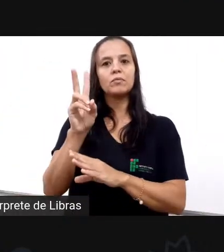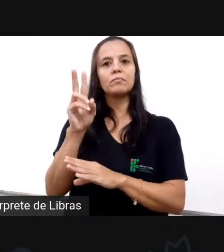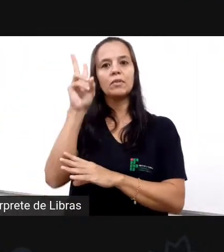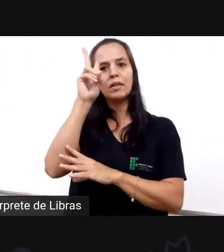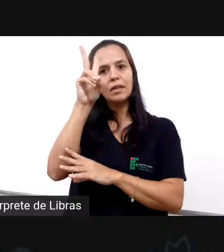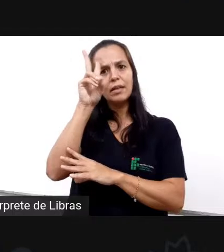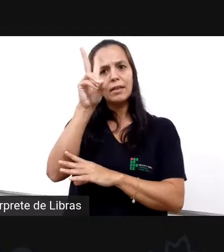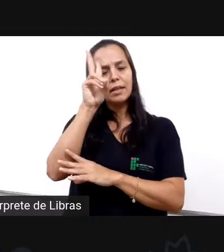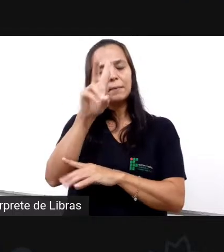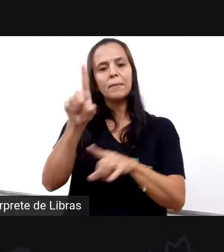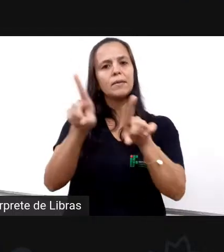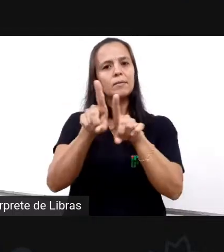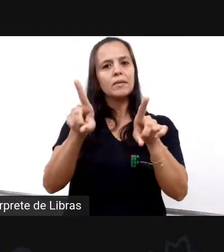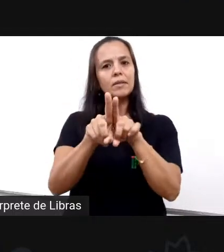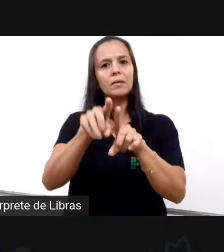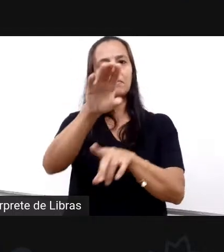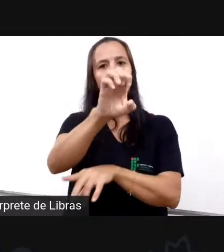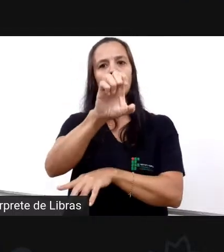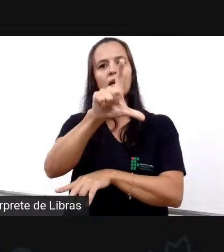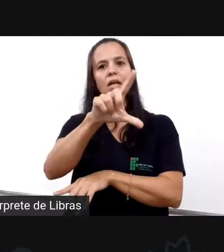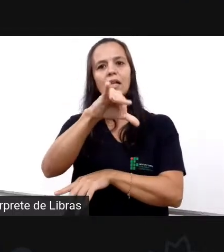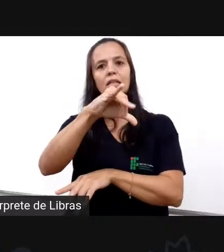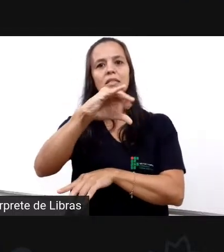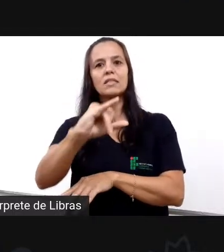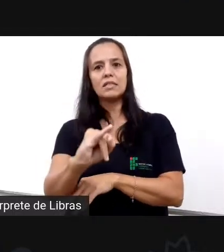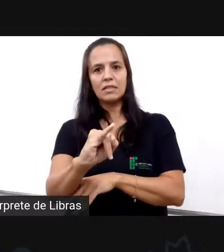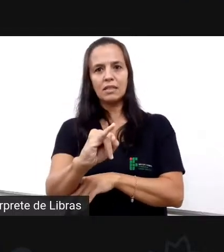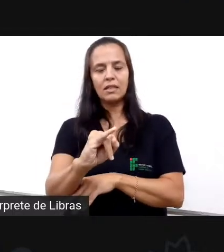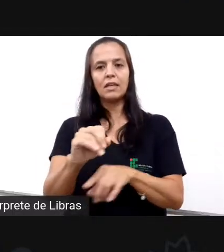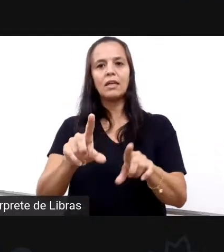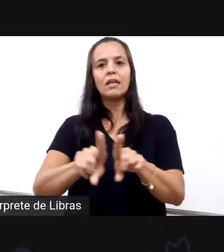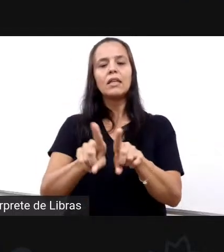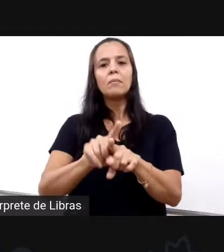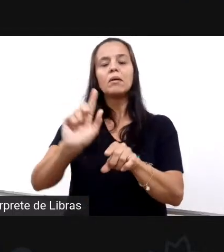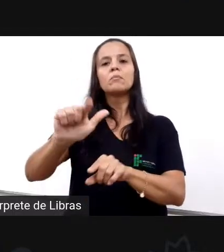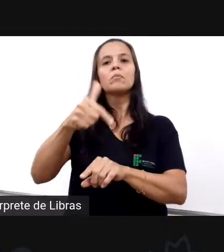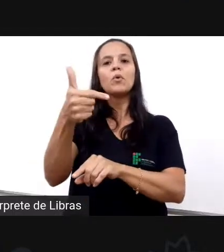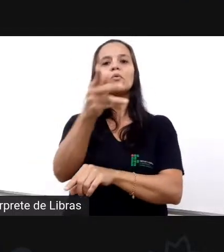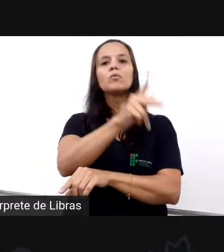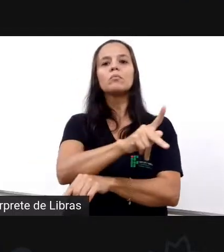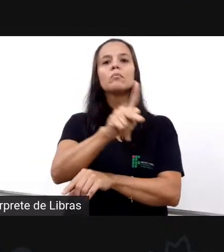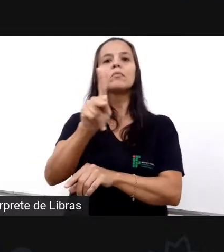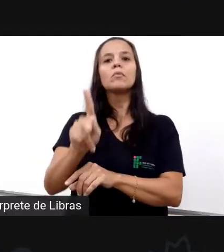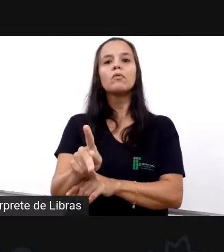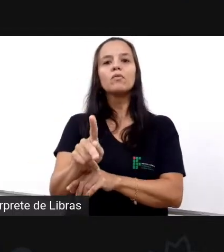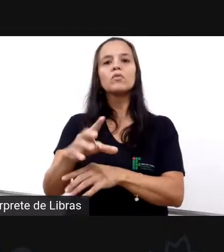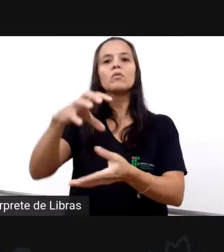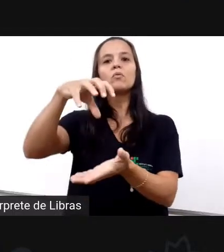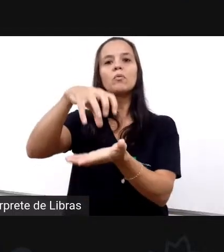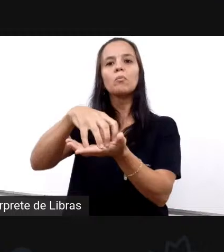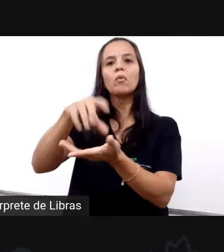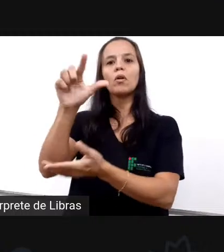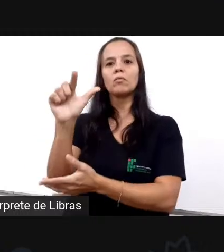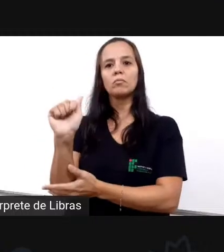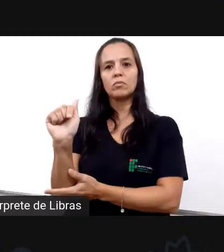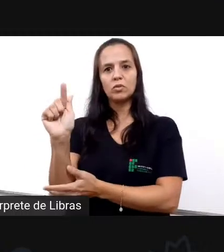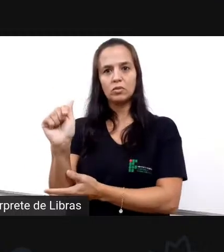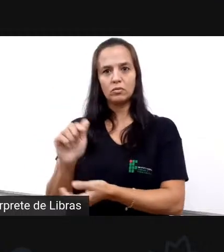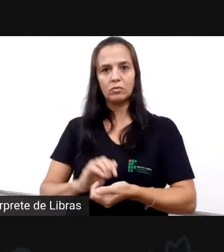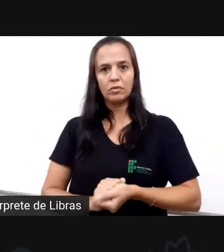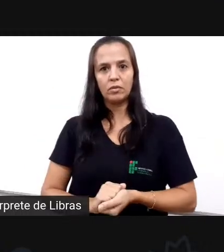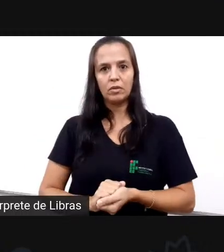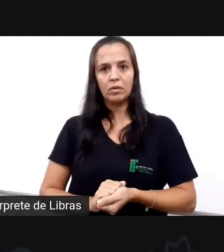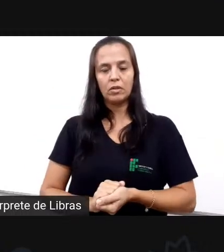nossa professora Elci Tolomini e demais professores do Polo de Giruá, os